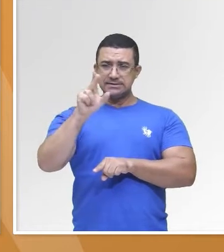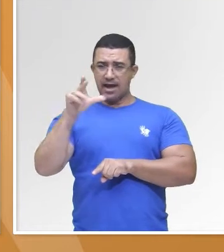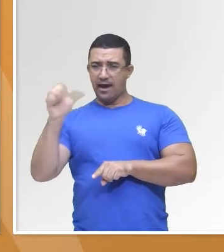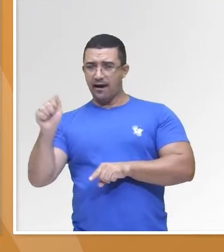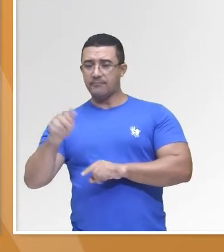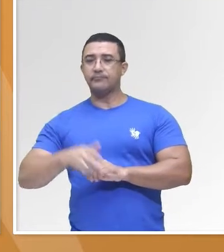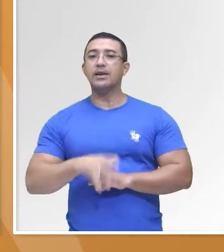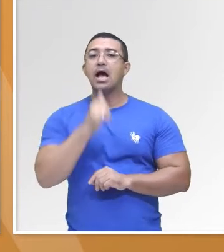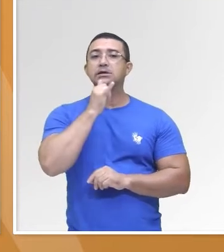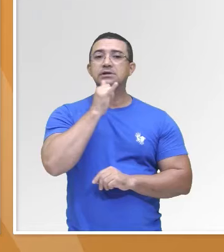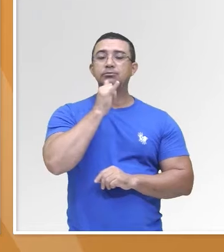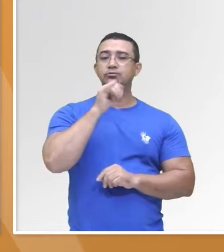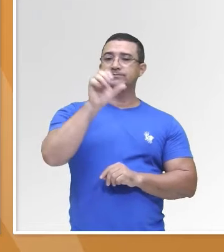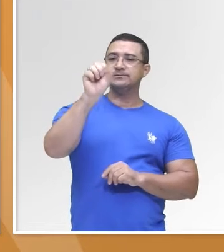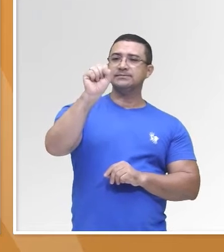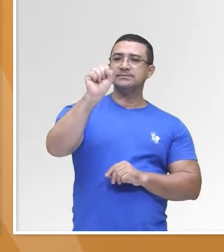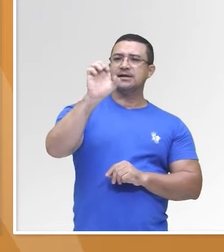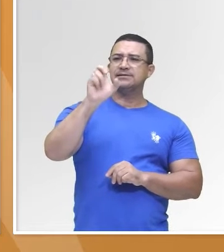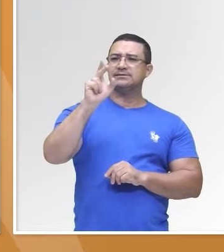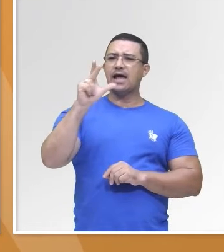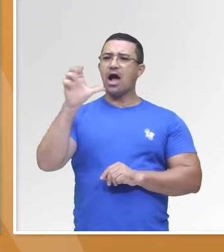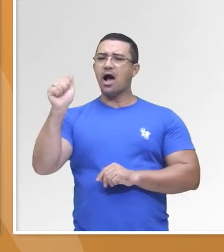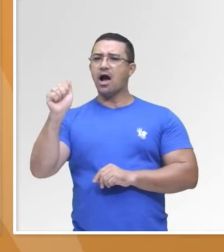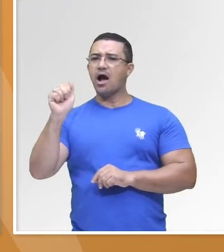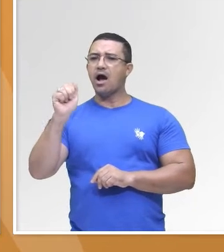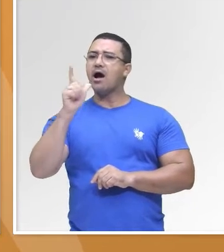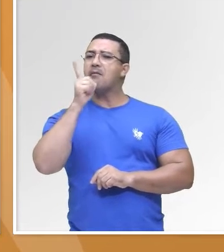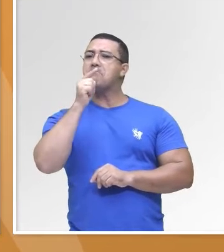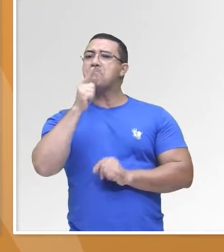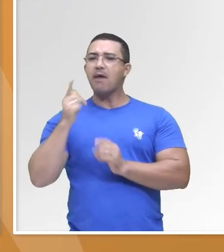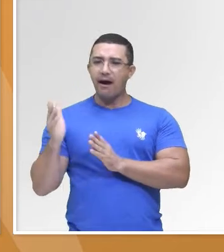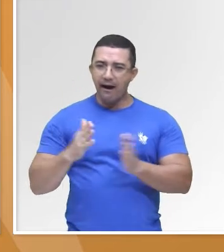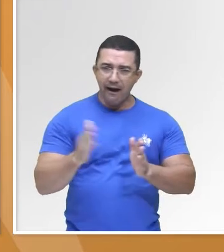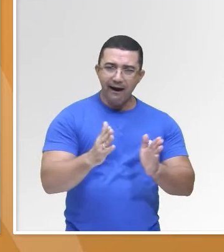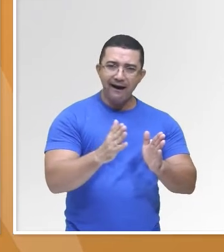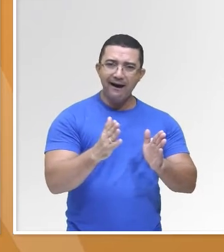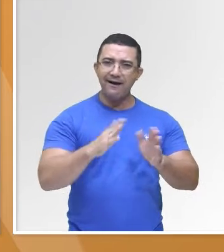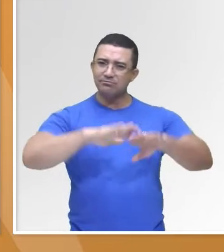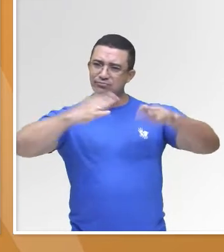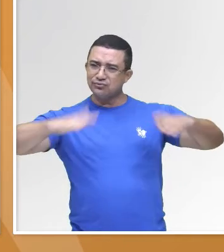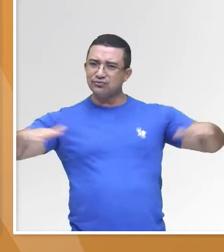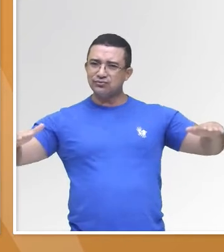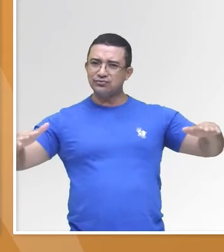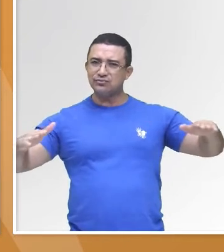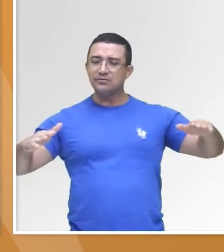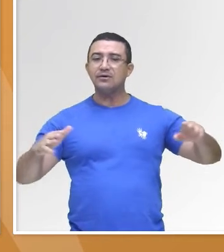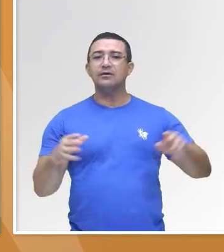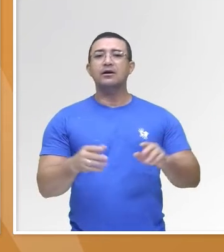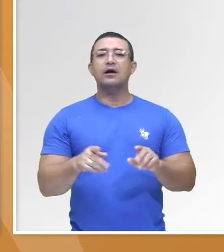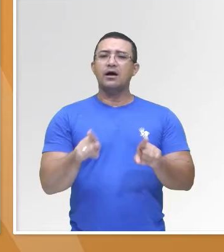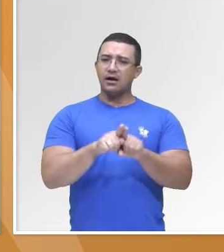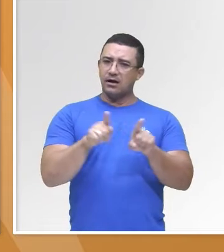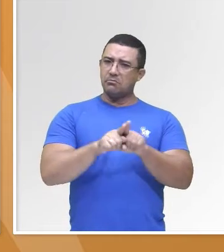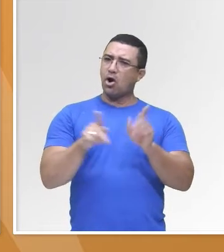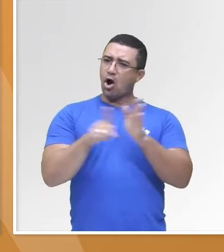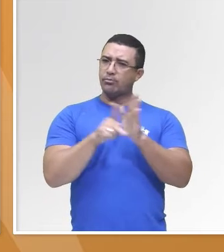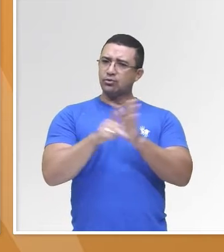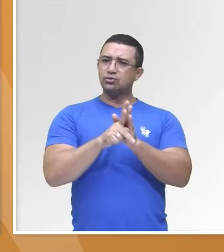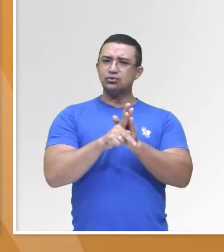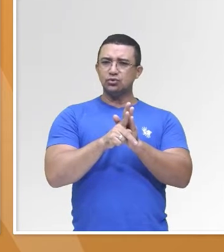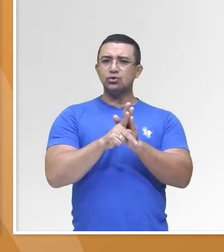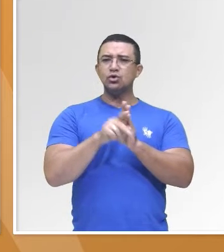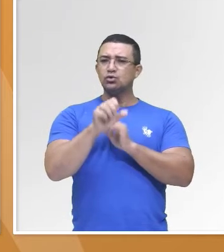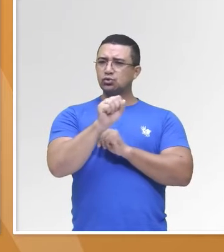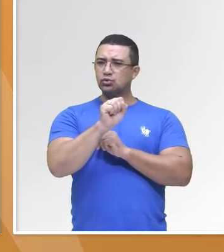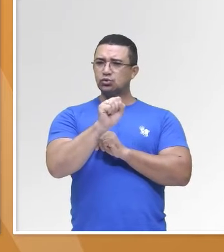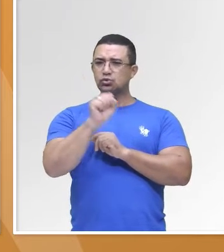do Mar e a Serra Geral. A professora Sara falou ontem sobre a Serra do Mar, né? A Sara falava lá do Sudeste e falou também da